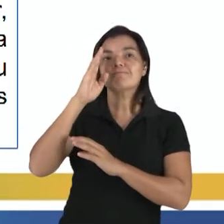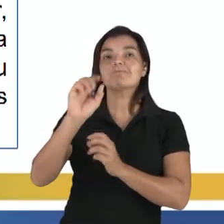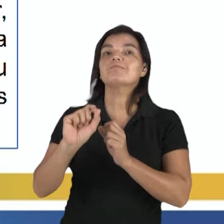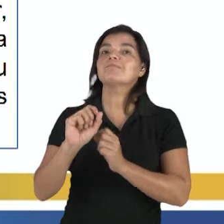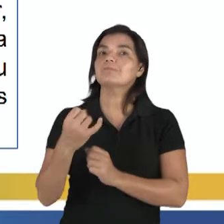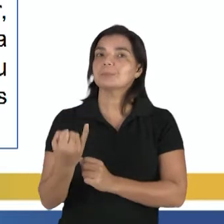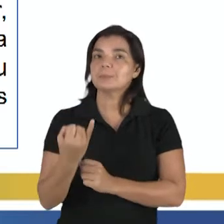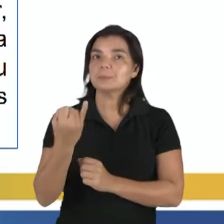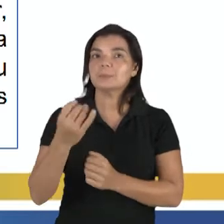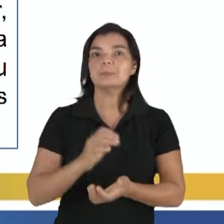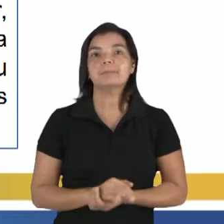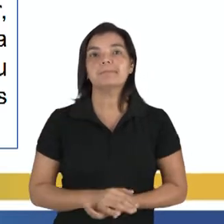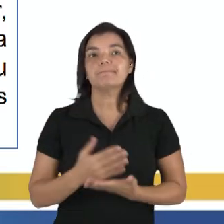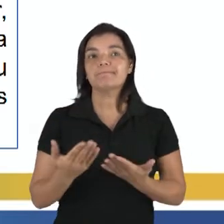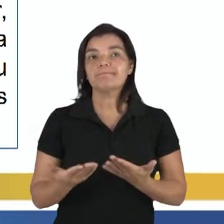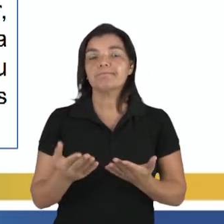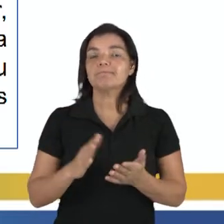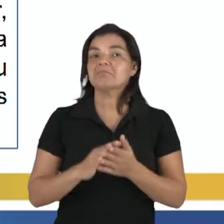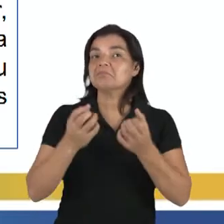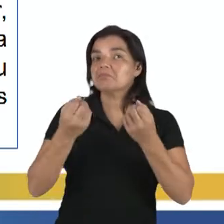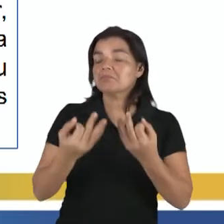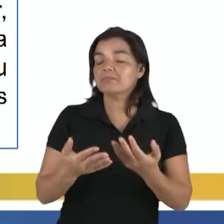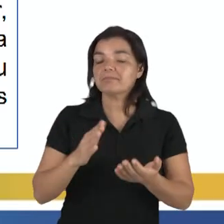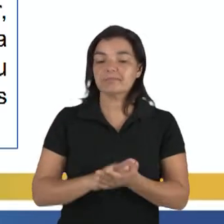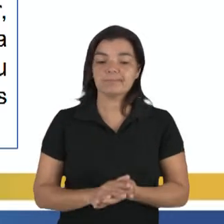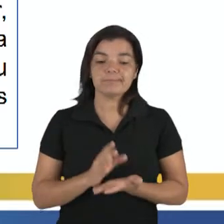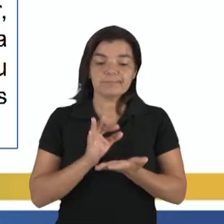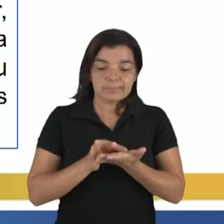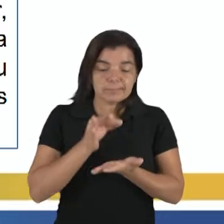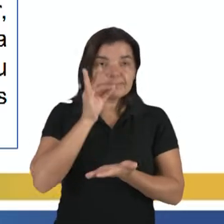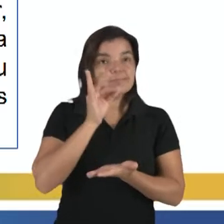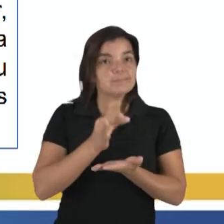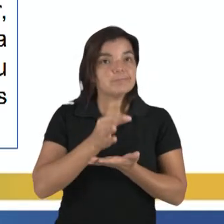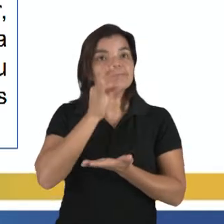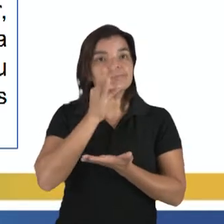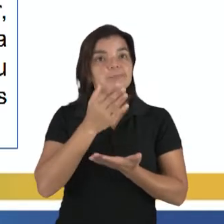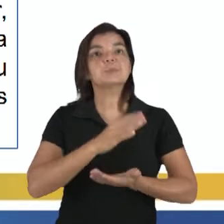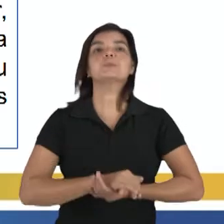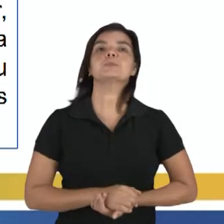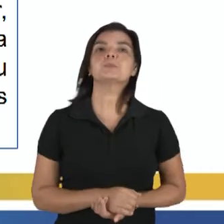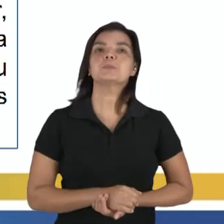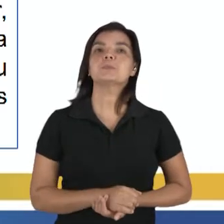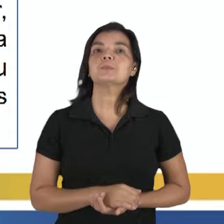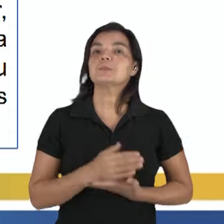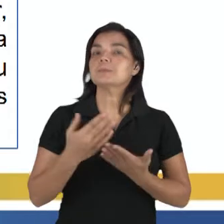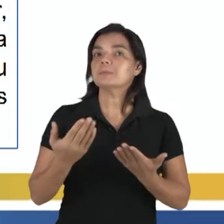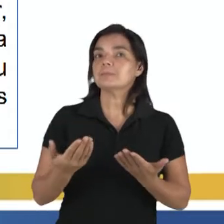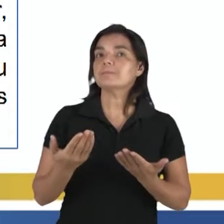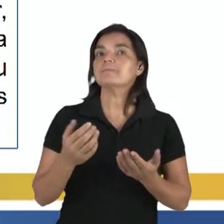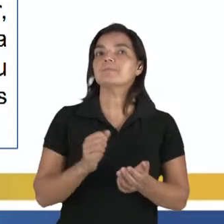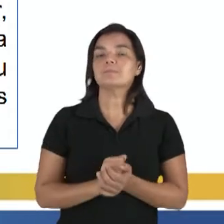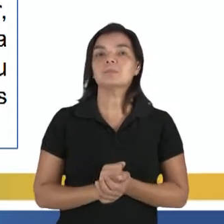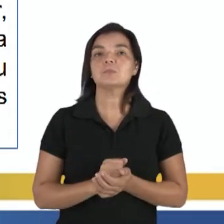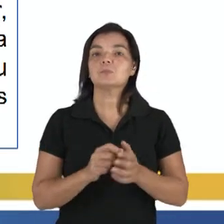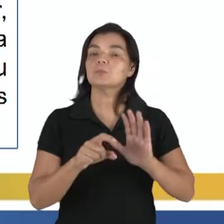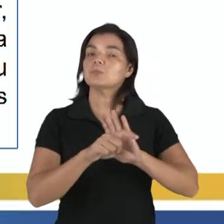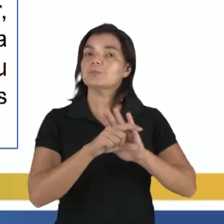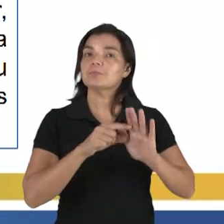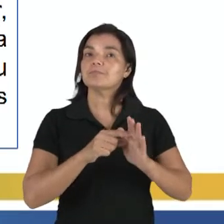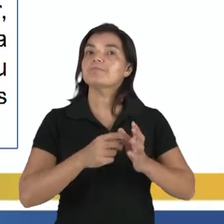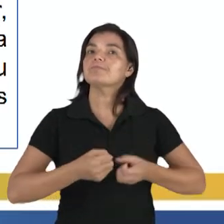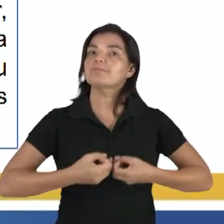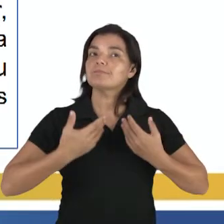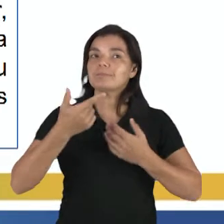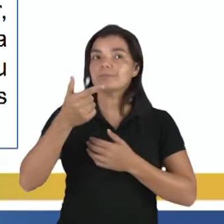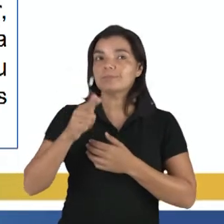essencial. Sem mais nada para contar, curvo a cabeça e tomo meu café, enquanto o verso do poeta